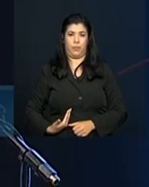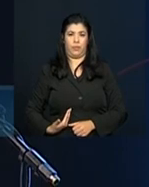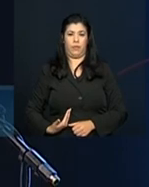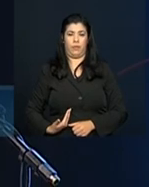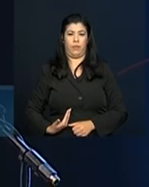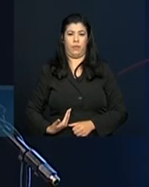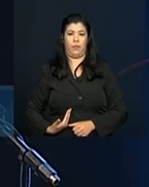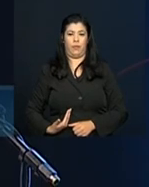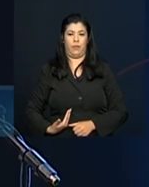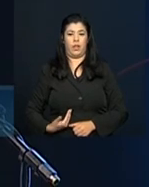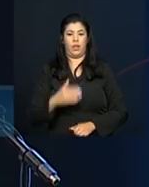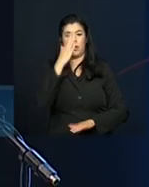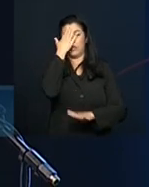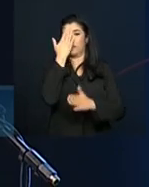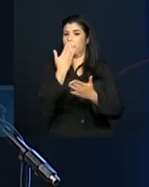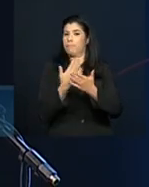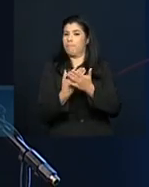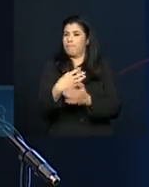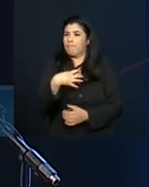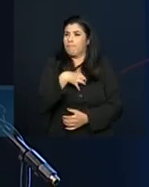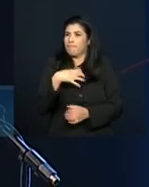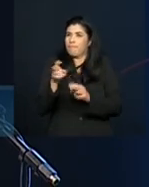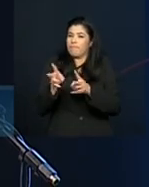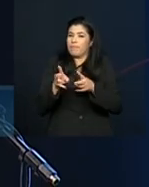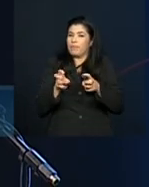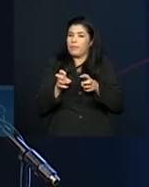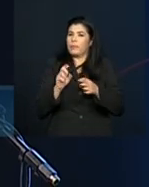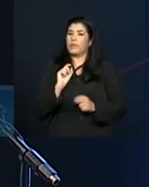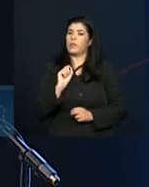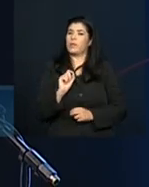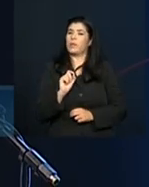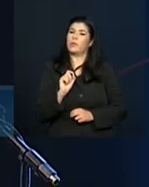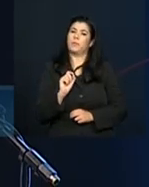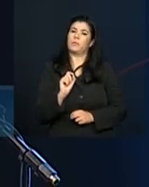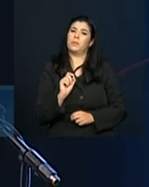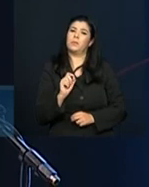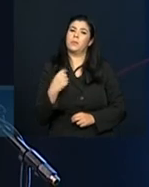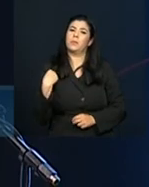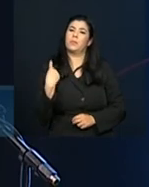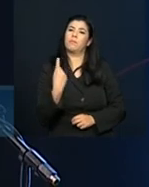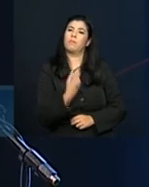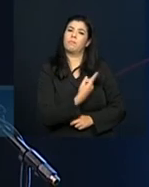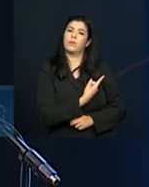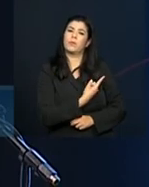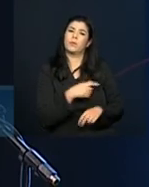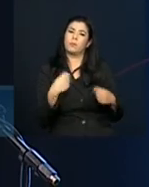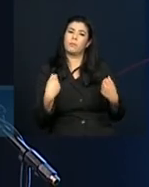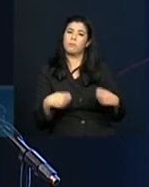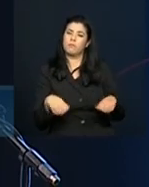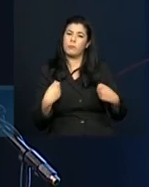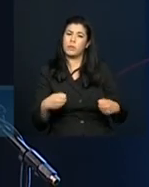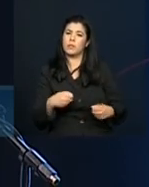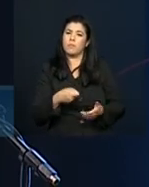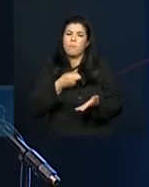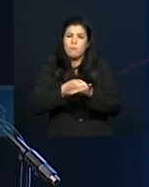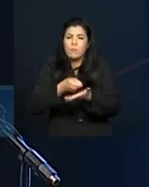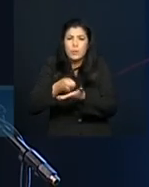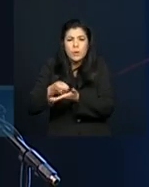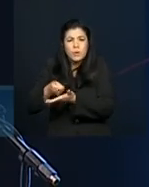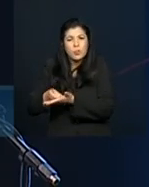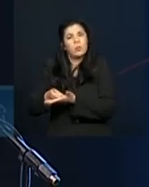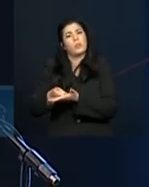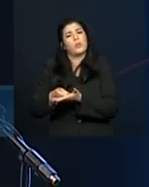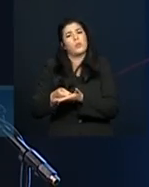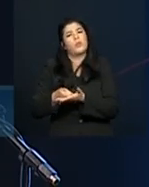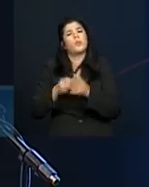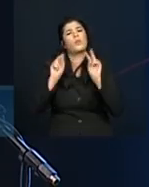e eu acho, um pouco a minha sensação, é que a gente tem que se debruçar muito sobre